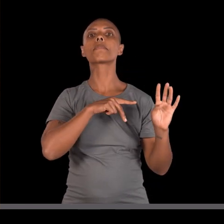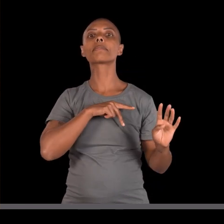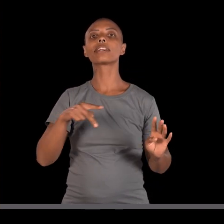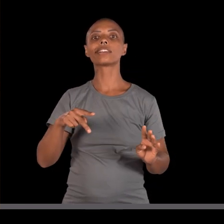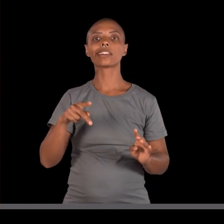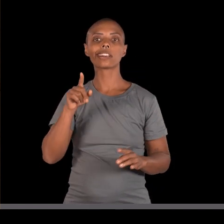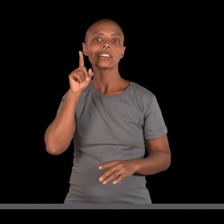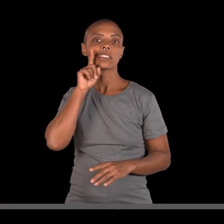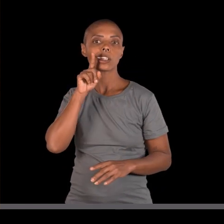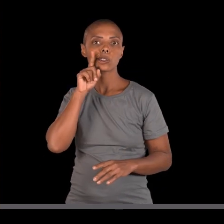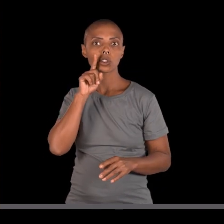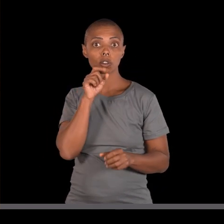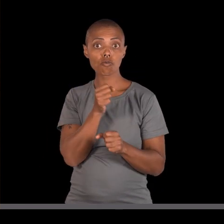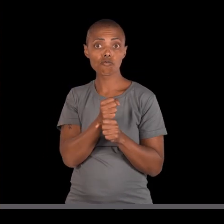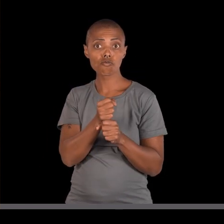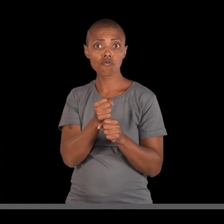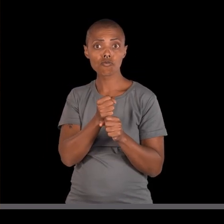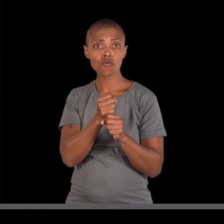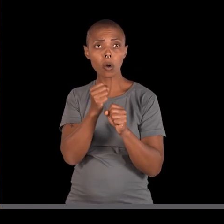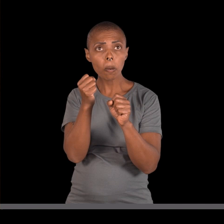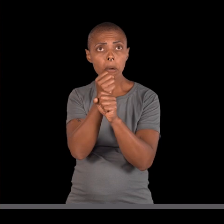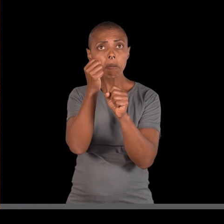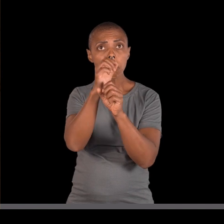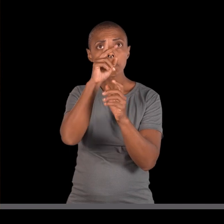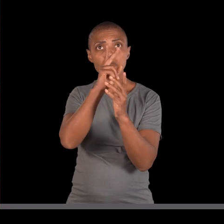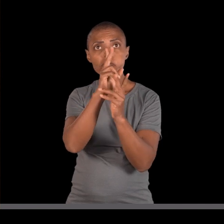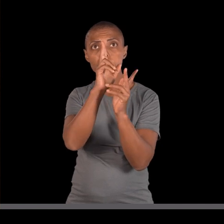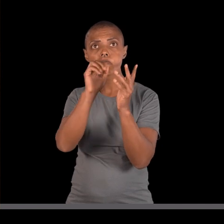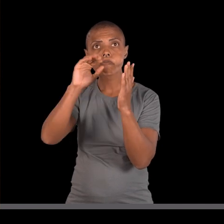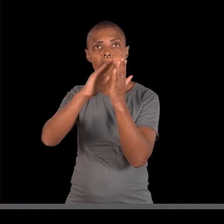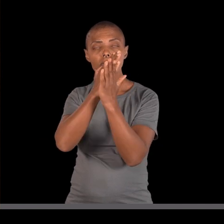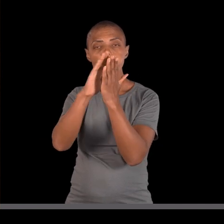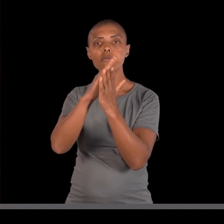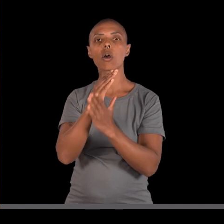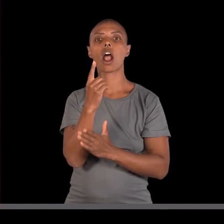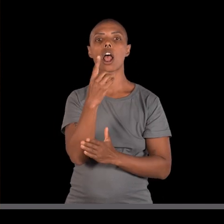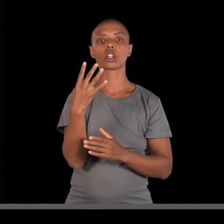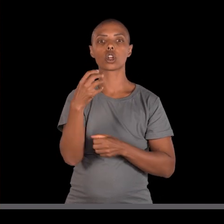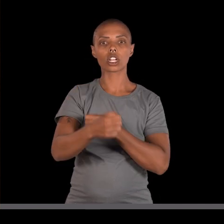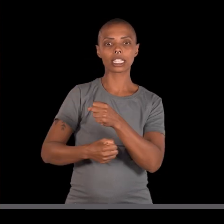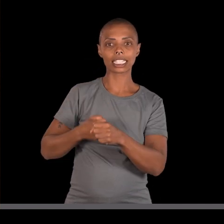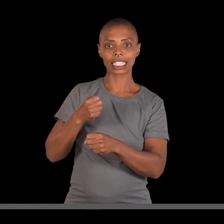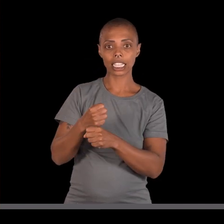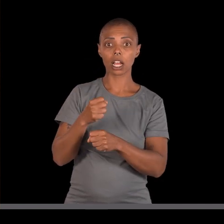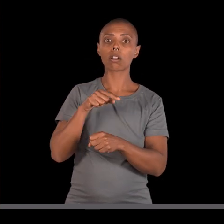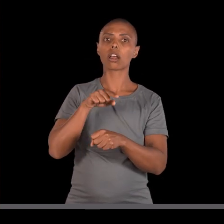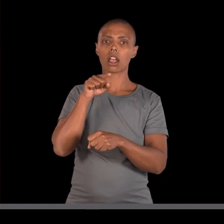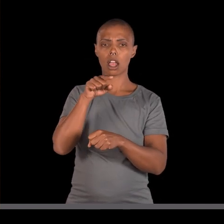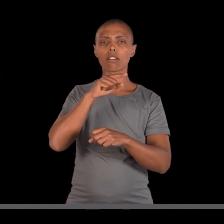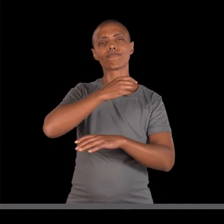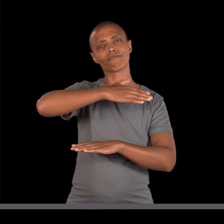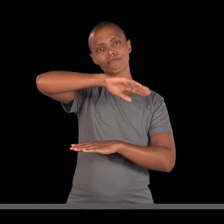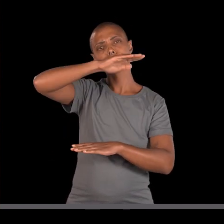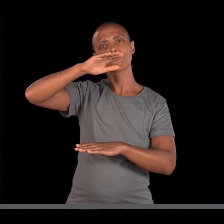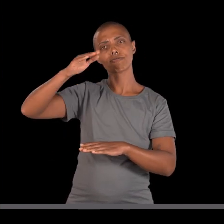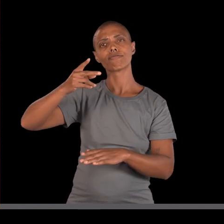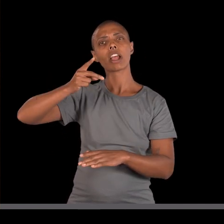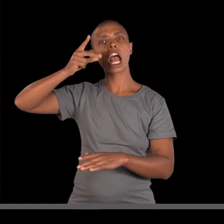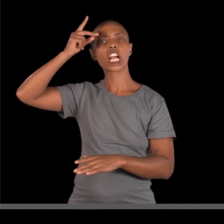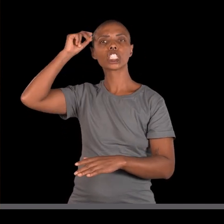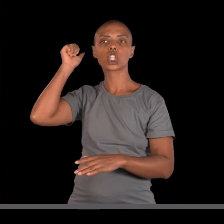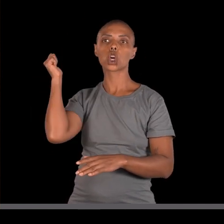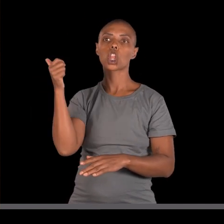Unidos. Demorou 14 anos para a sua conclusão. Os Apalaches datam do Paleozoico, que é de origem muito mais antiga do